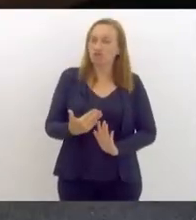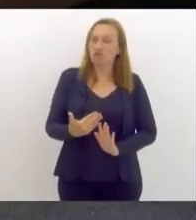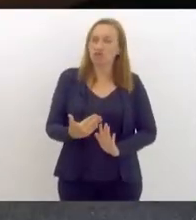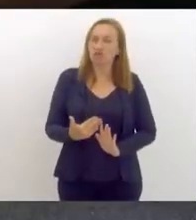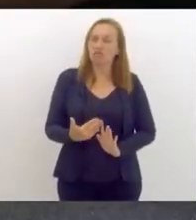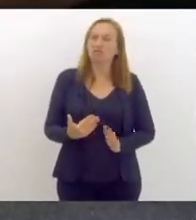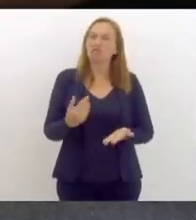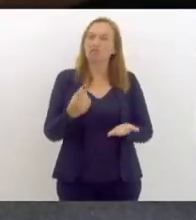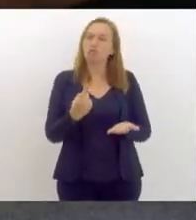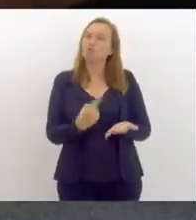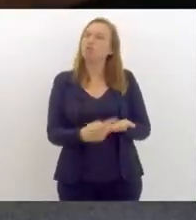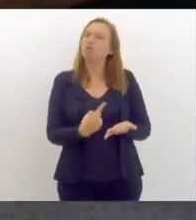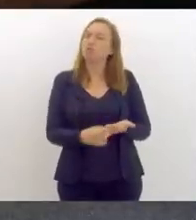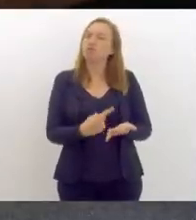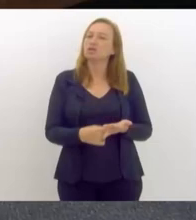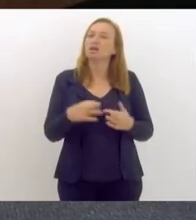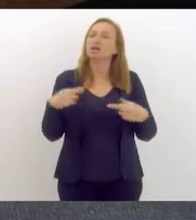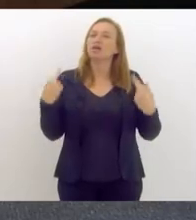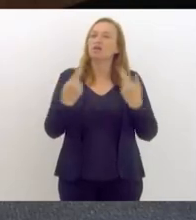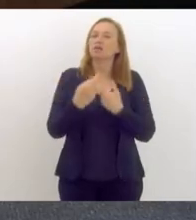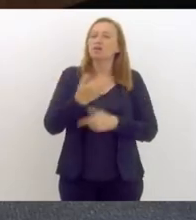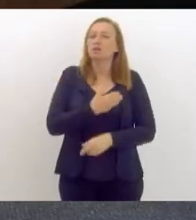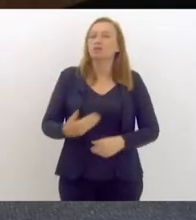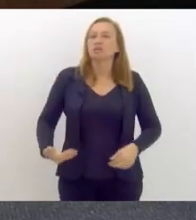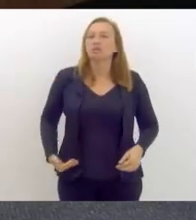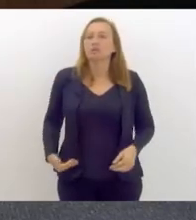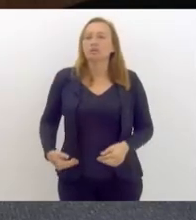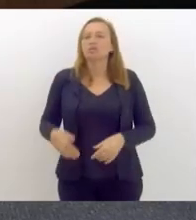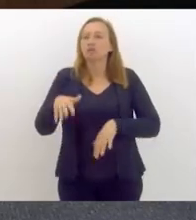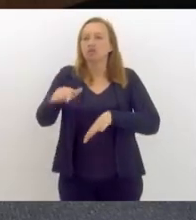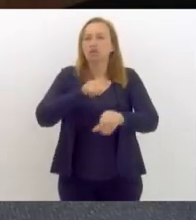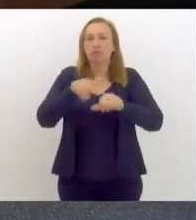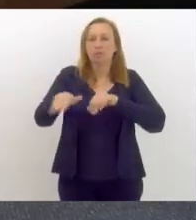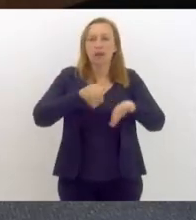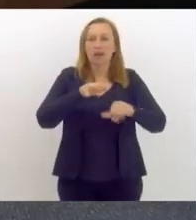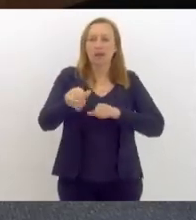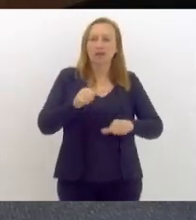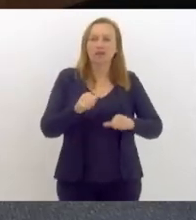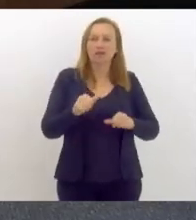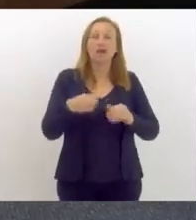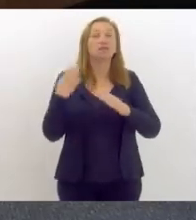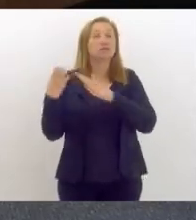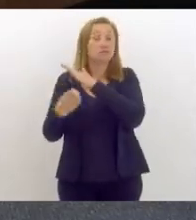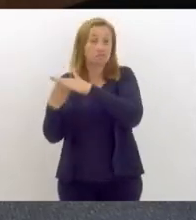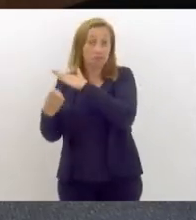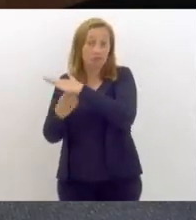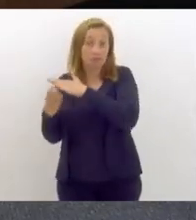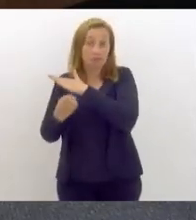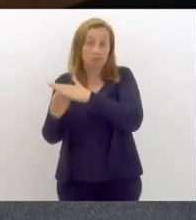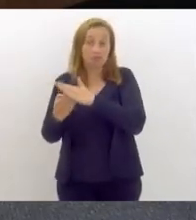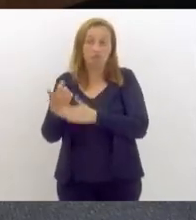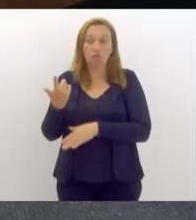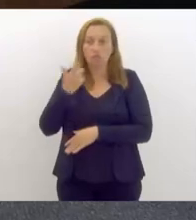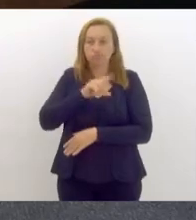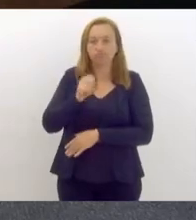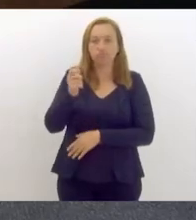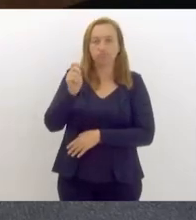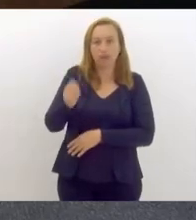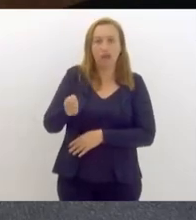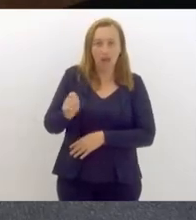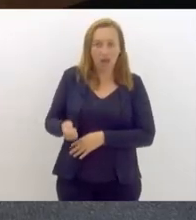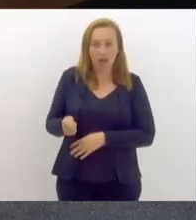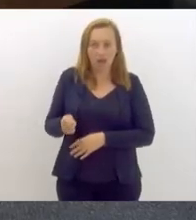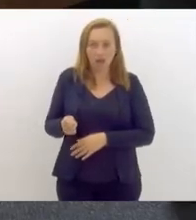fosse marcado essa essa audiência pública para que a gente possa chamar aqui essas empresas que conseguir esse leilão nessa